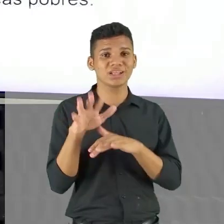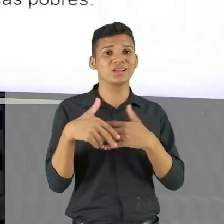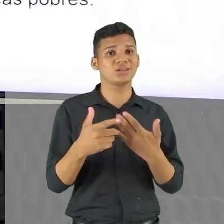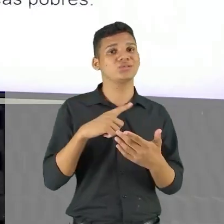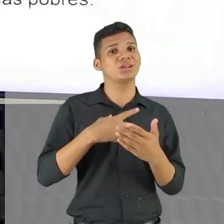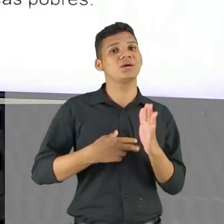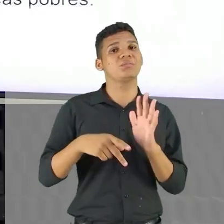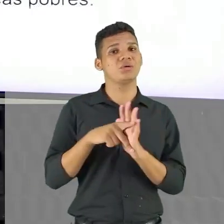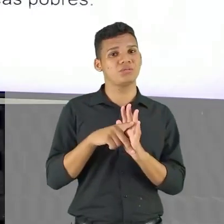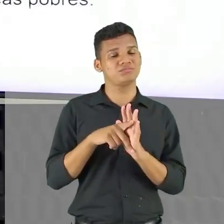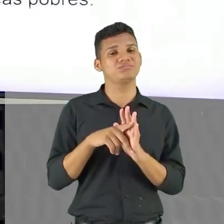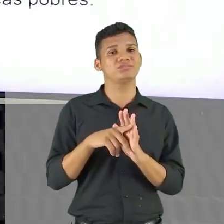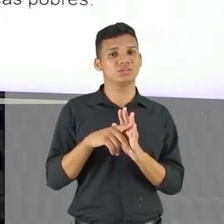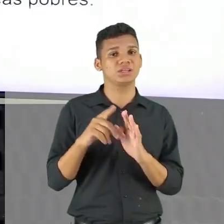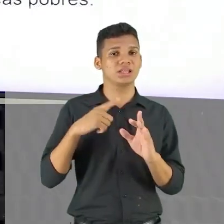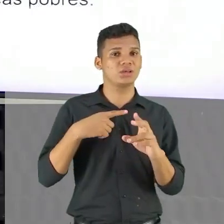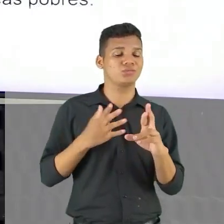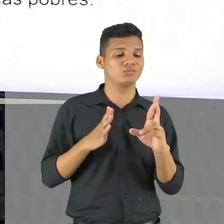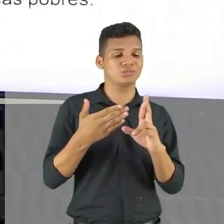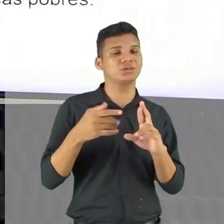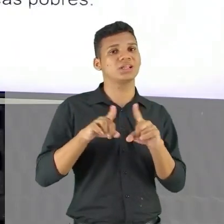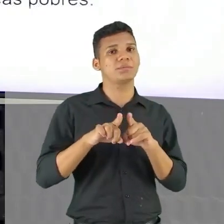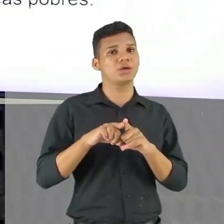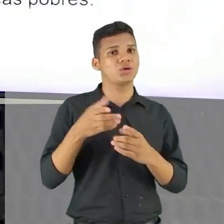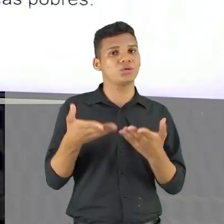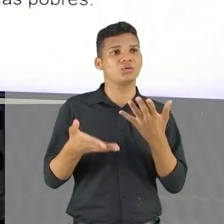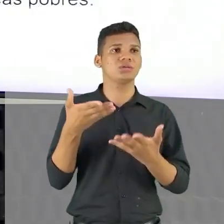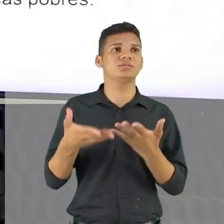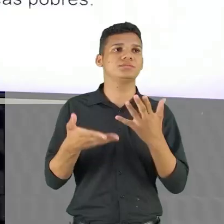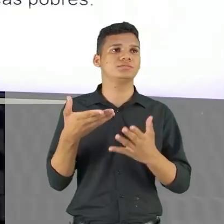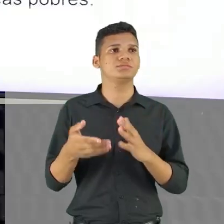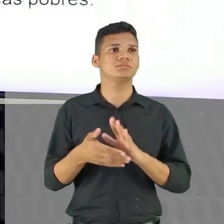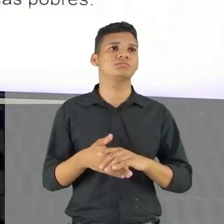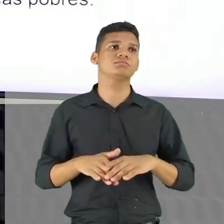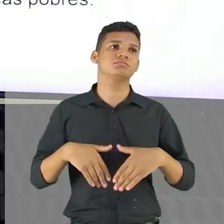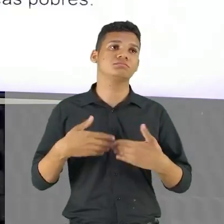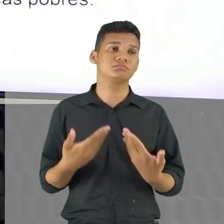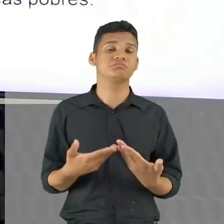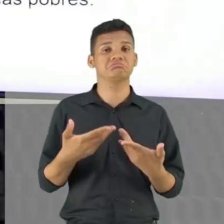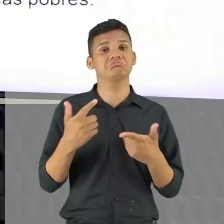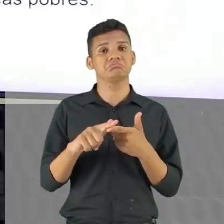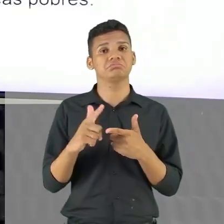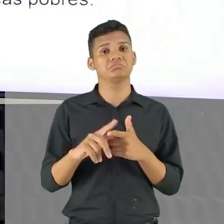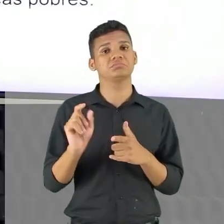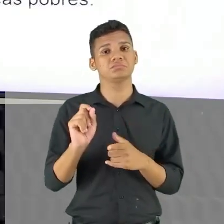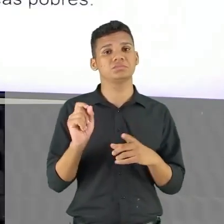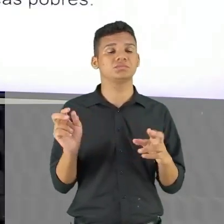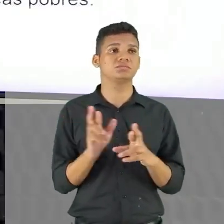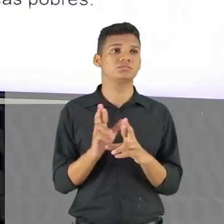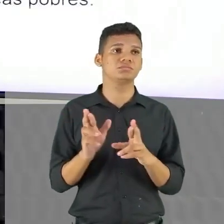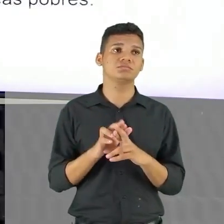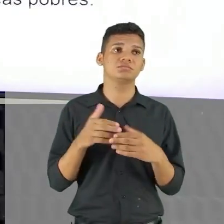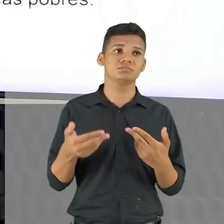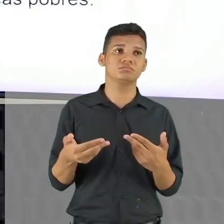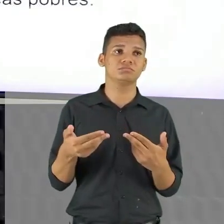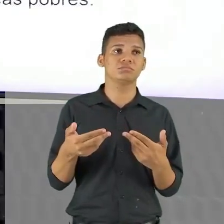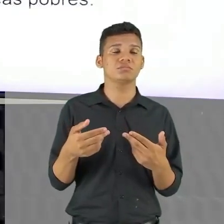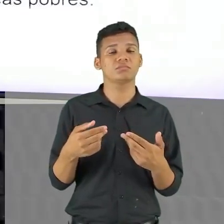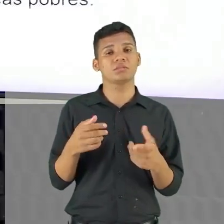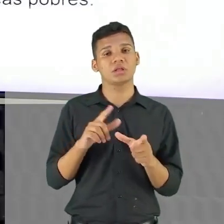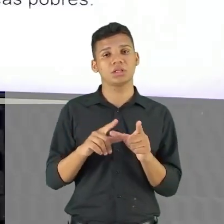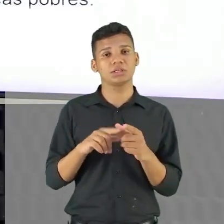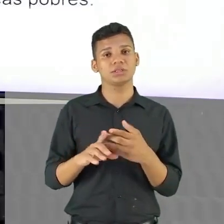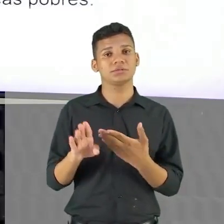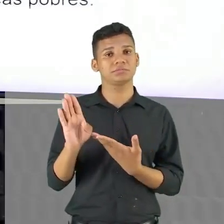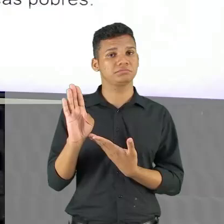pegada ecológica, trazendo equilíbrio de forças. Bem, o problema relaciona-se à fragilidade ecológica dos